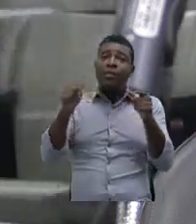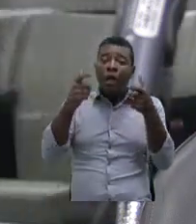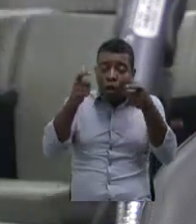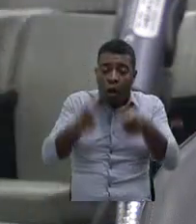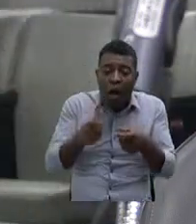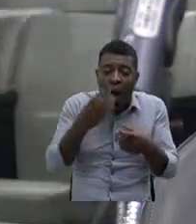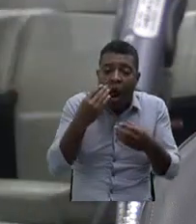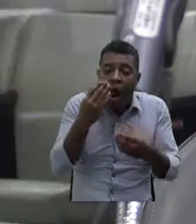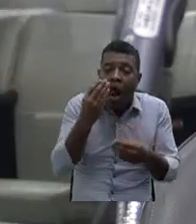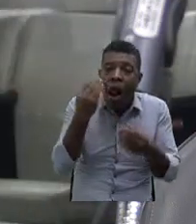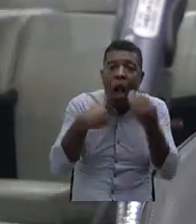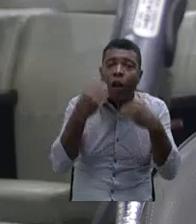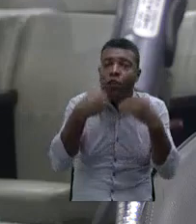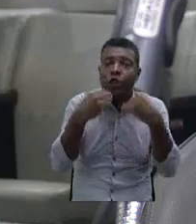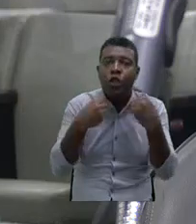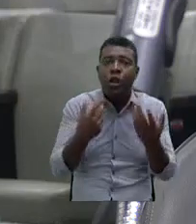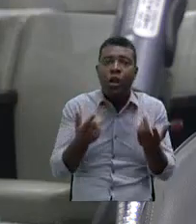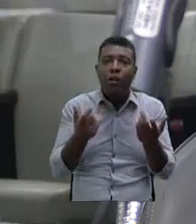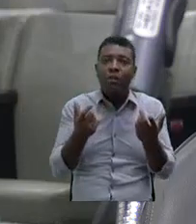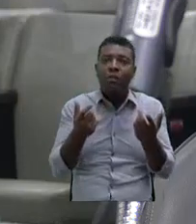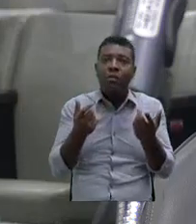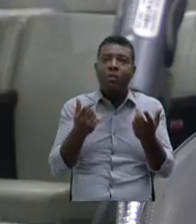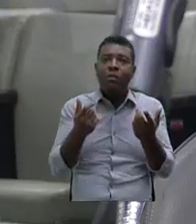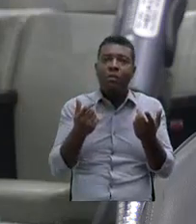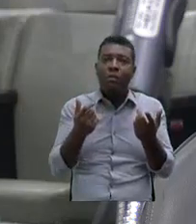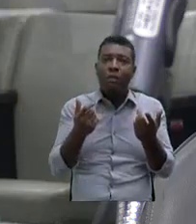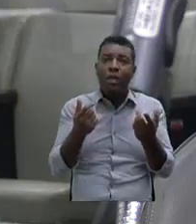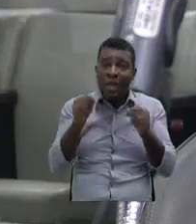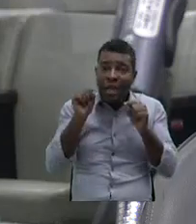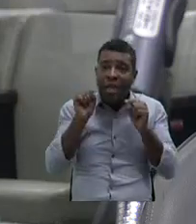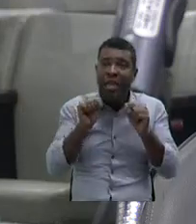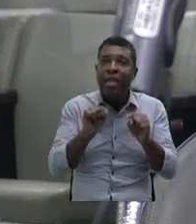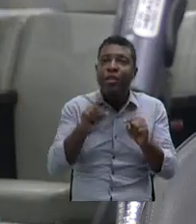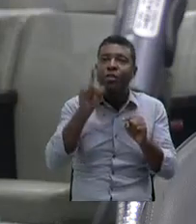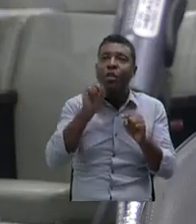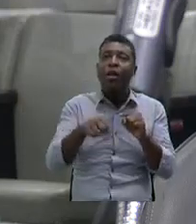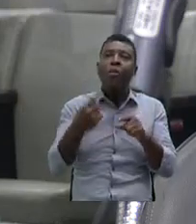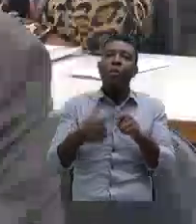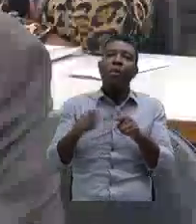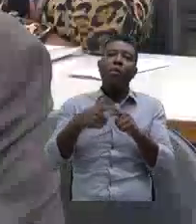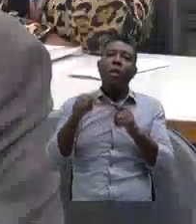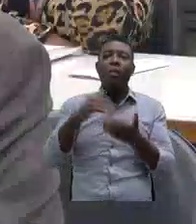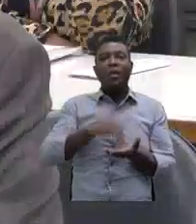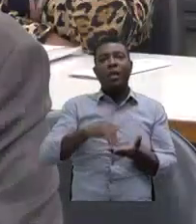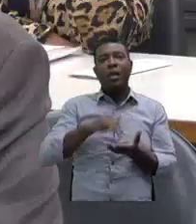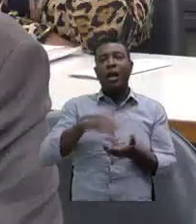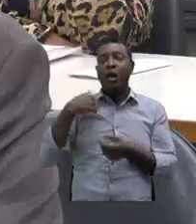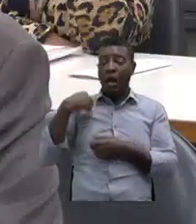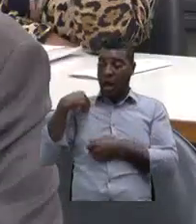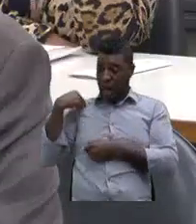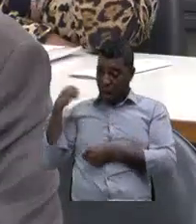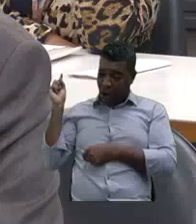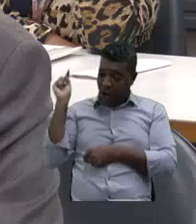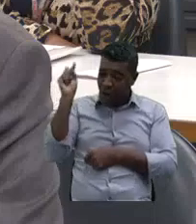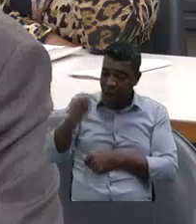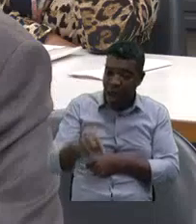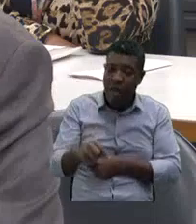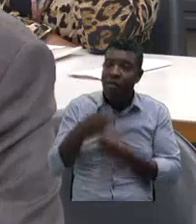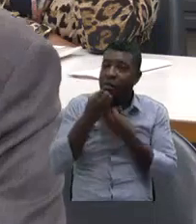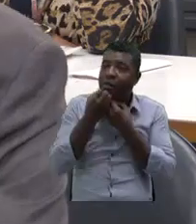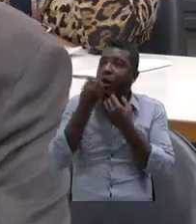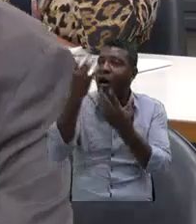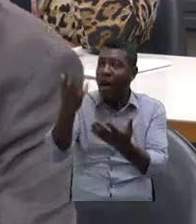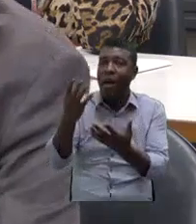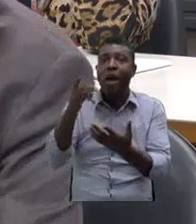gente. E isto é um quadro, secretário, que eu venho aqui não só relatar a partir